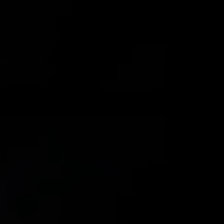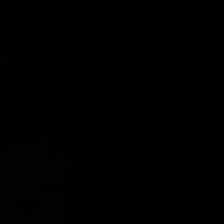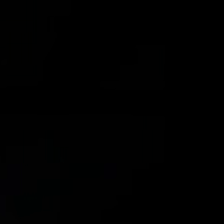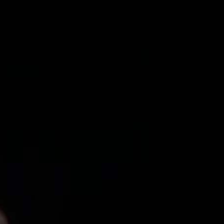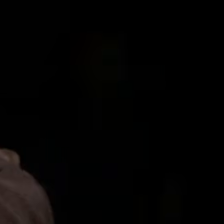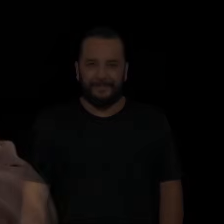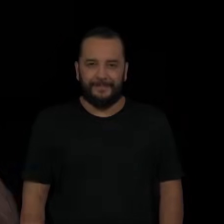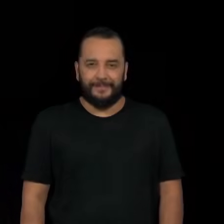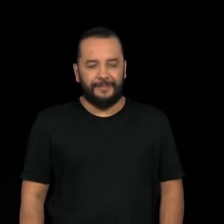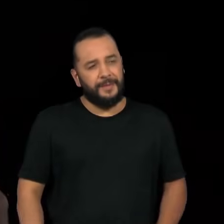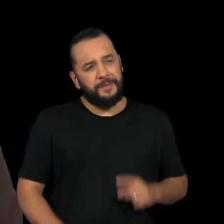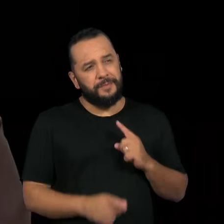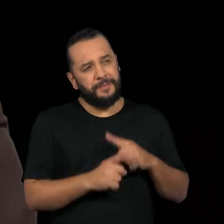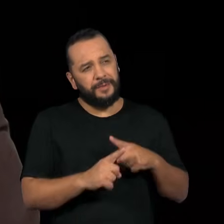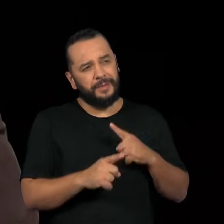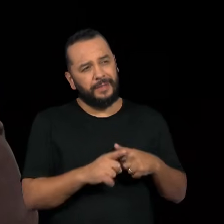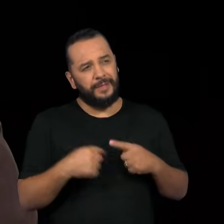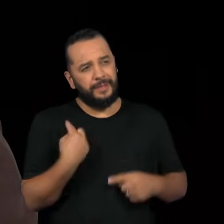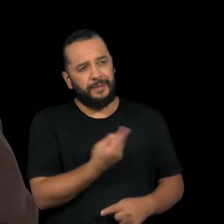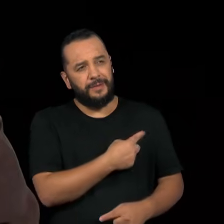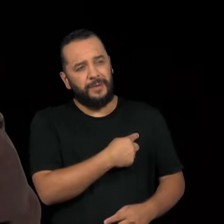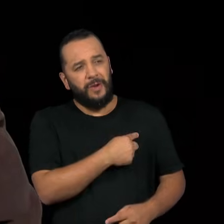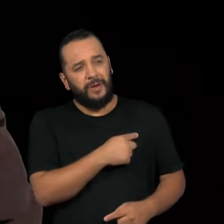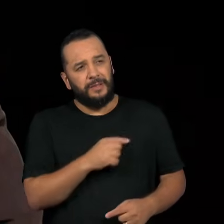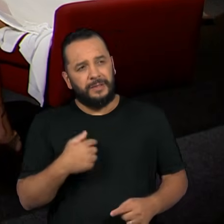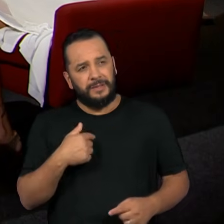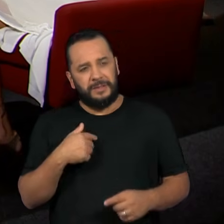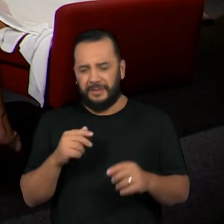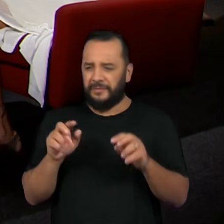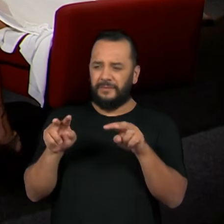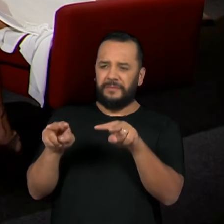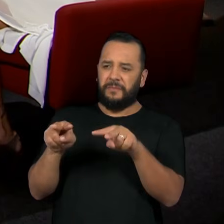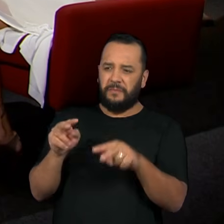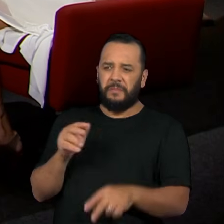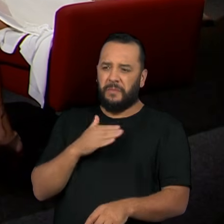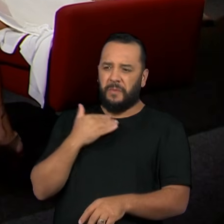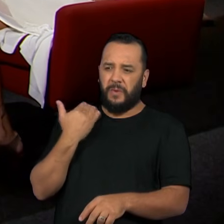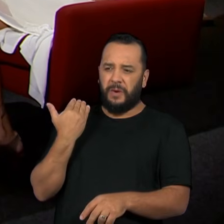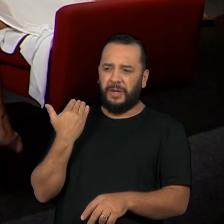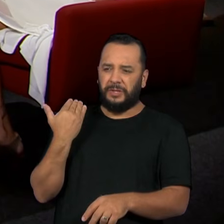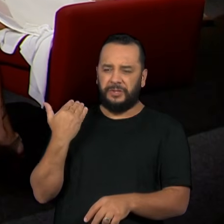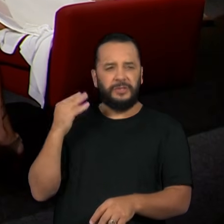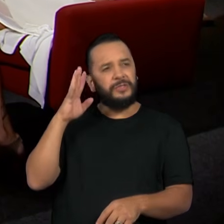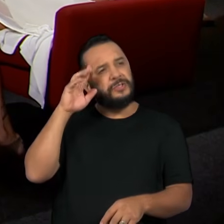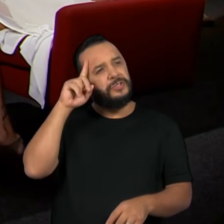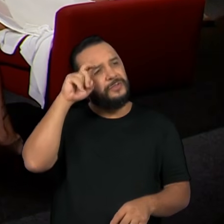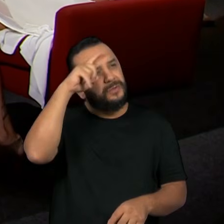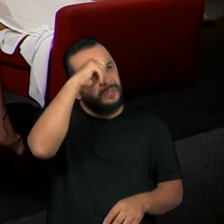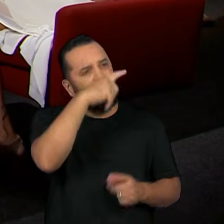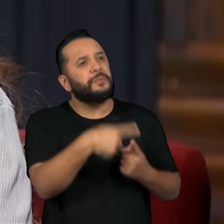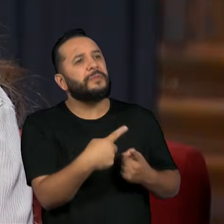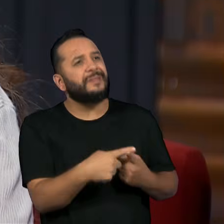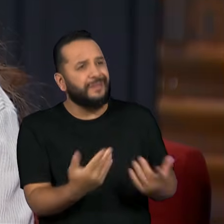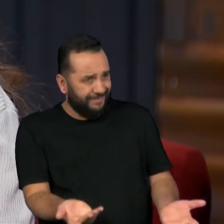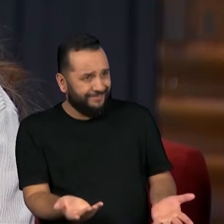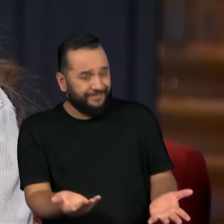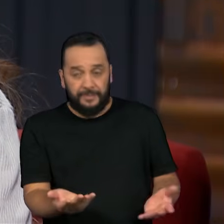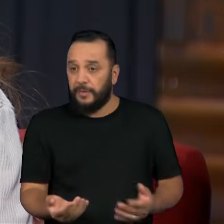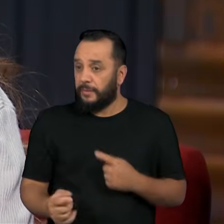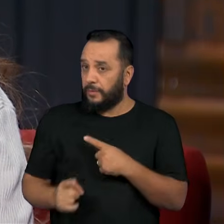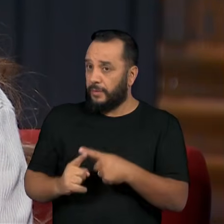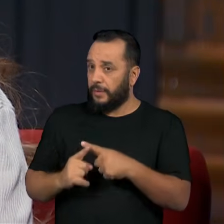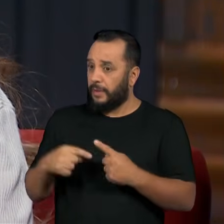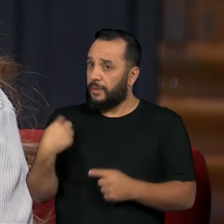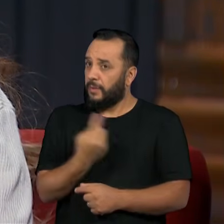Por que a gente tem essa dificuldade de olhar para a morte? Eu penso que a gente tem essa dificuldade de olhar para a morte porque nós não sabemos